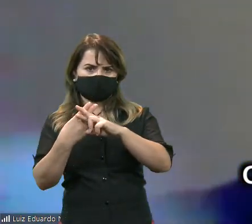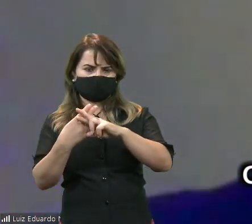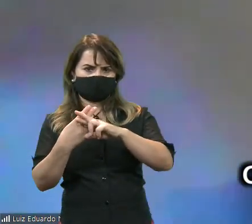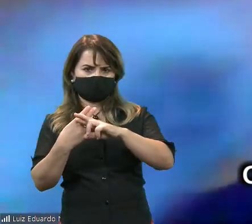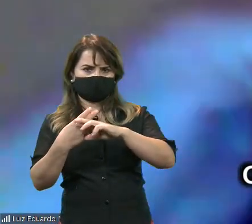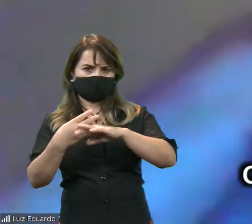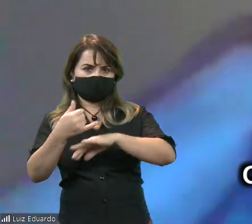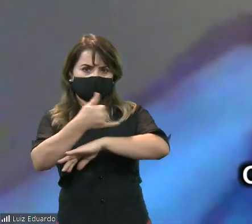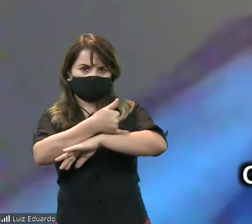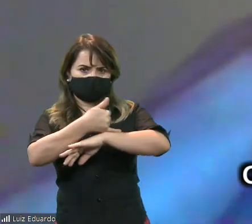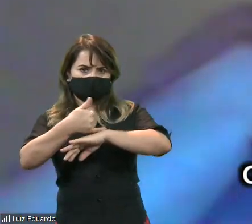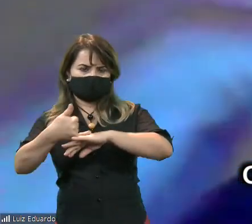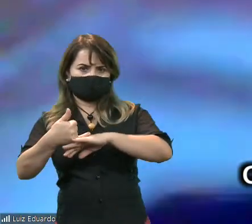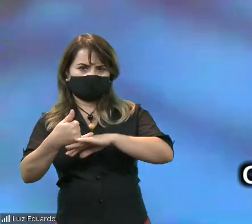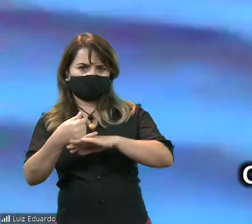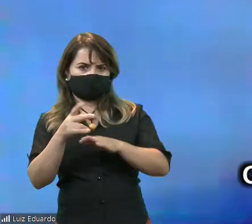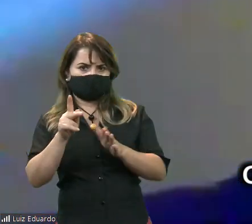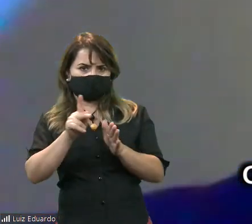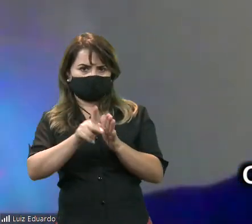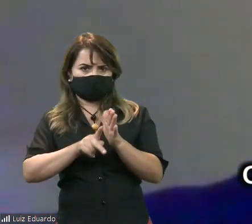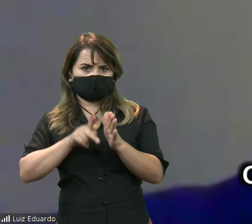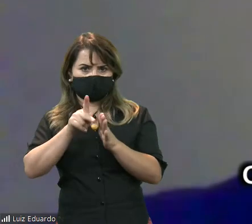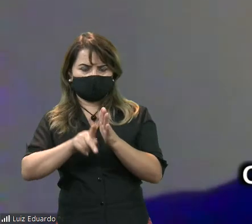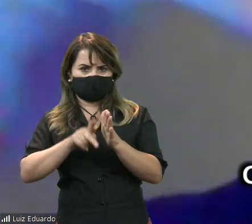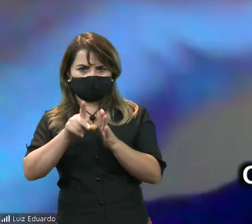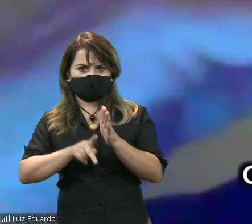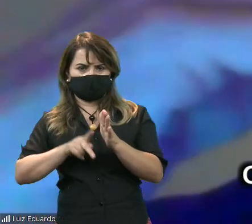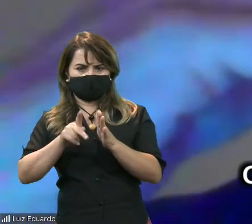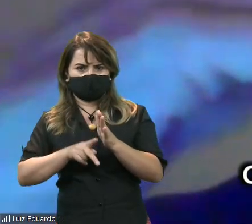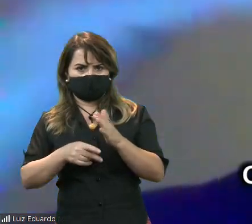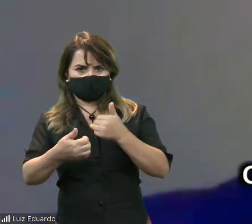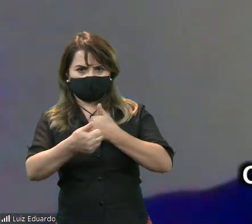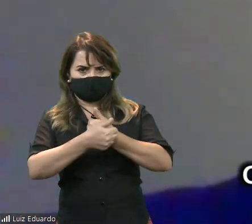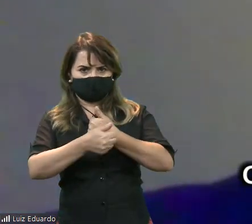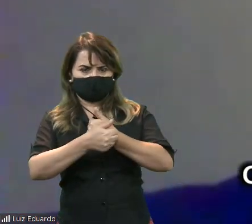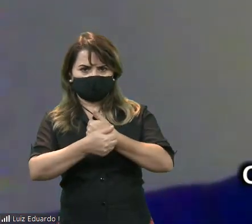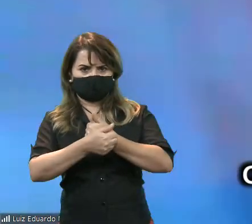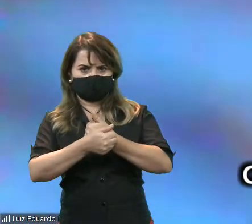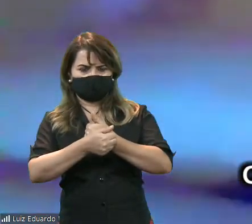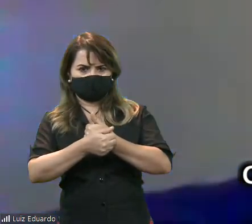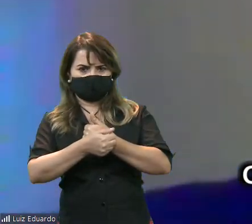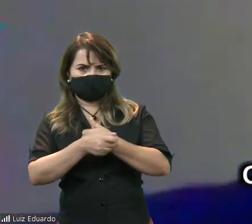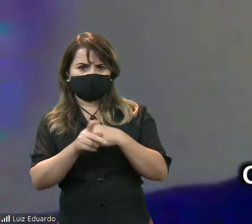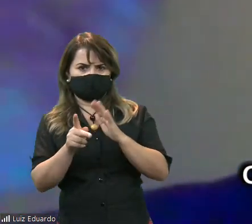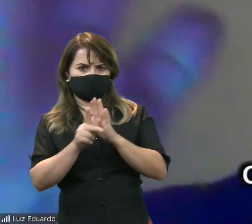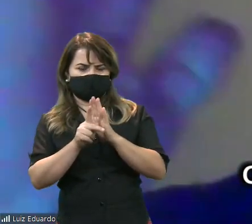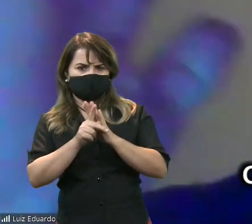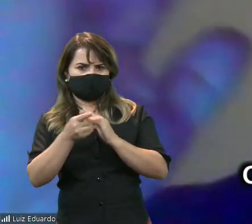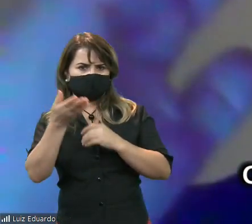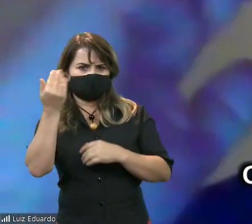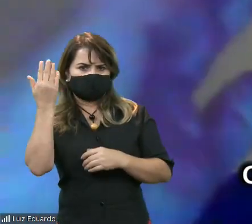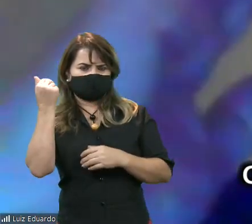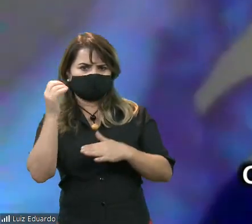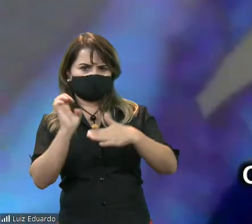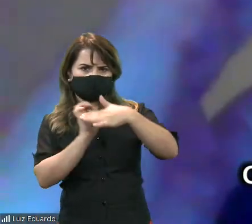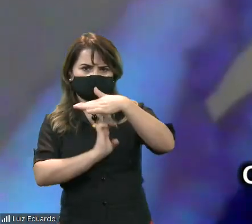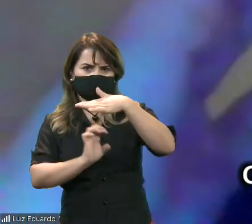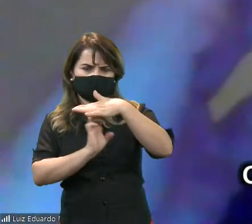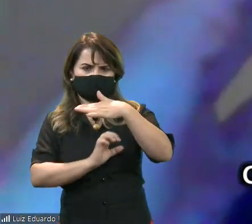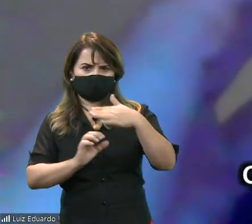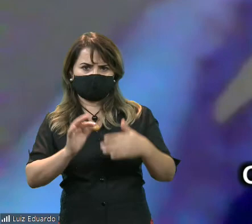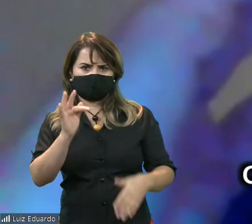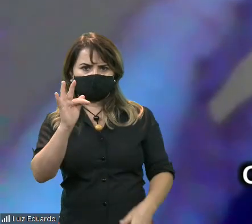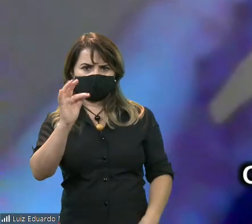que ela, de certa forma, pertencia à antiga FEPASA, hoje pertence à